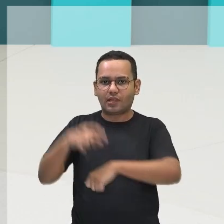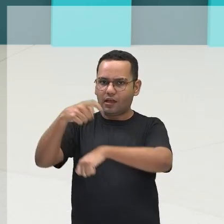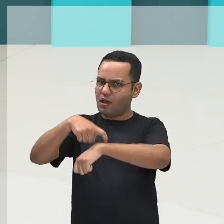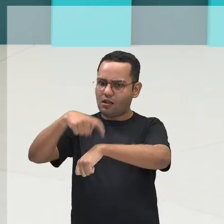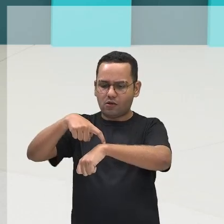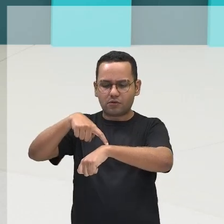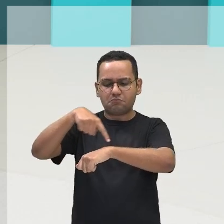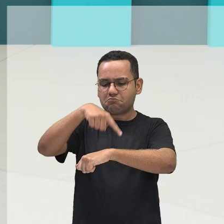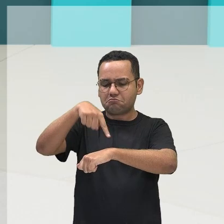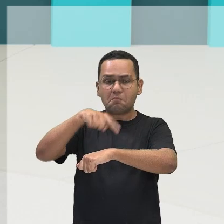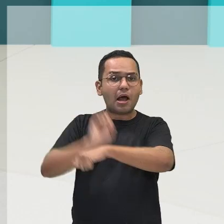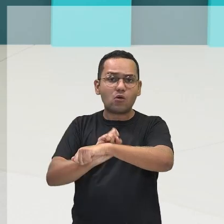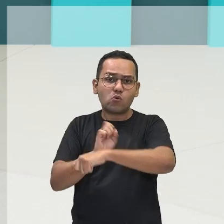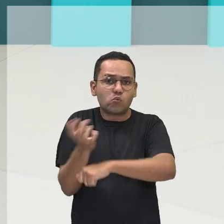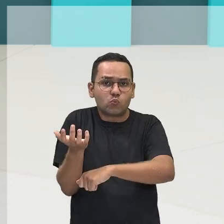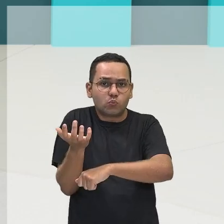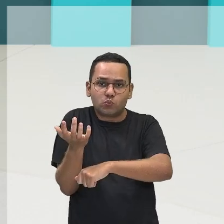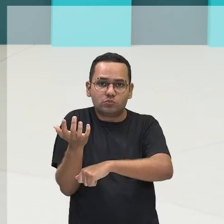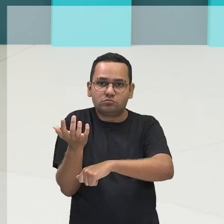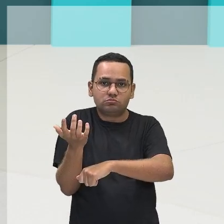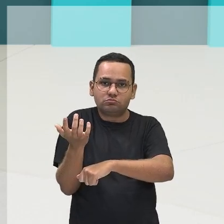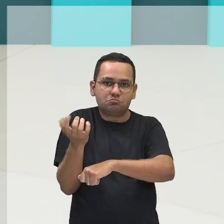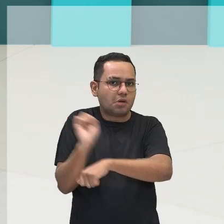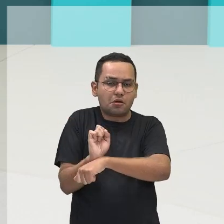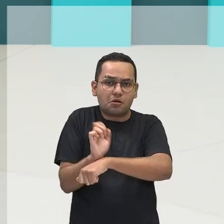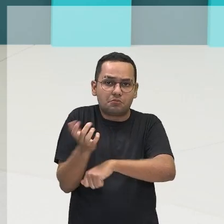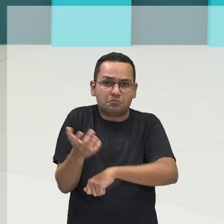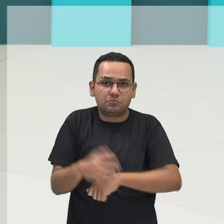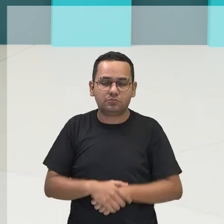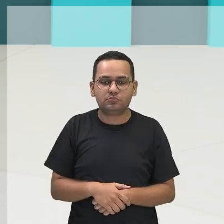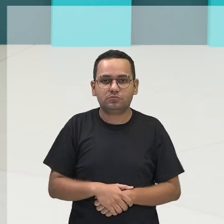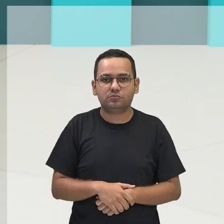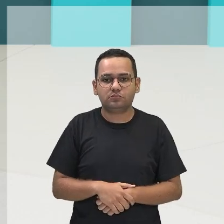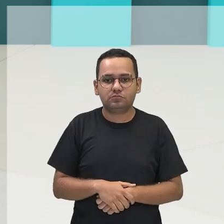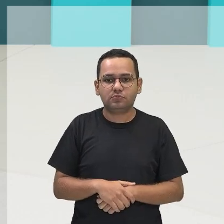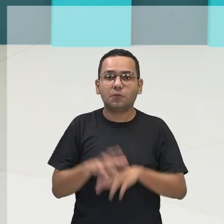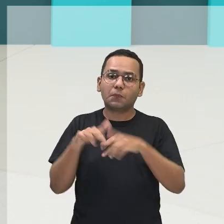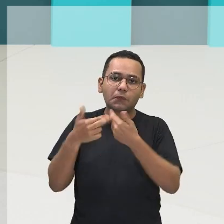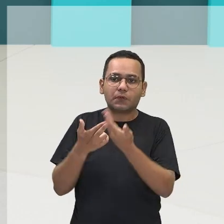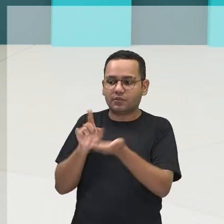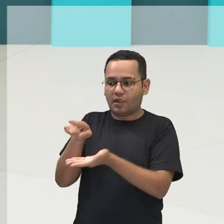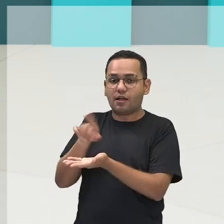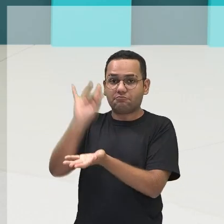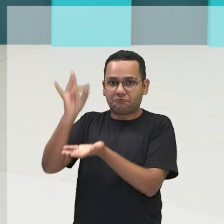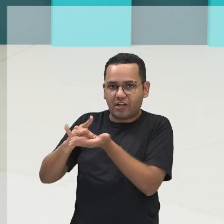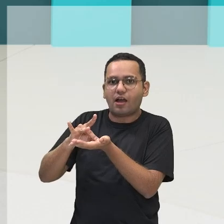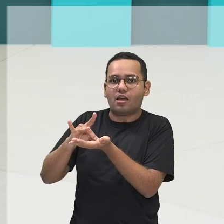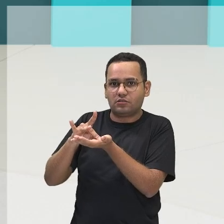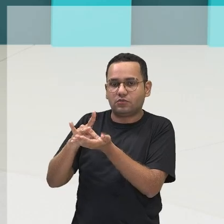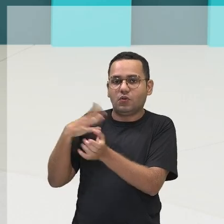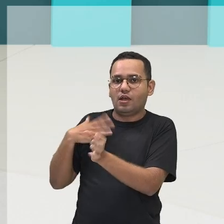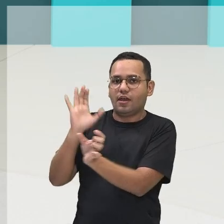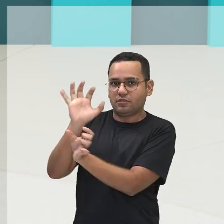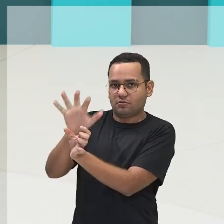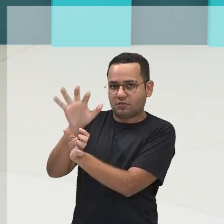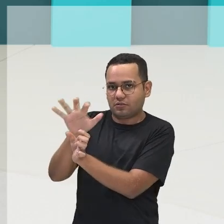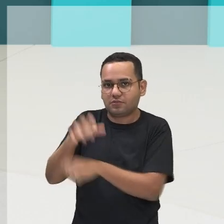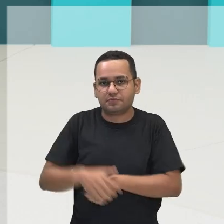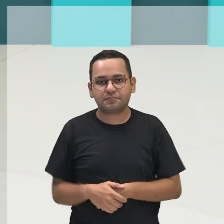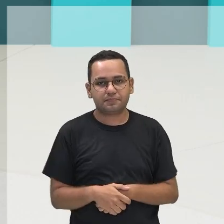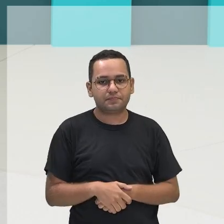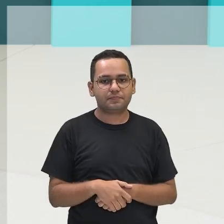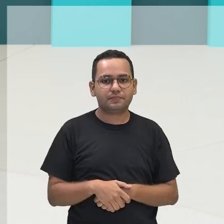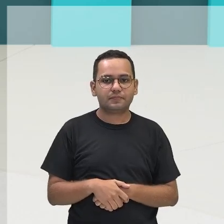de fato, o relógio pode parar de funcionar. Então, é sentido denotativo, sentido real. É esse sentido